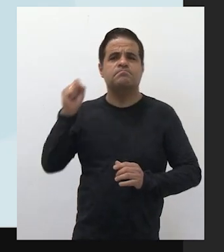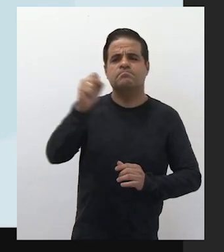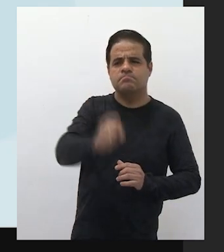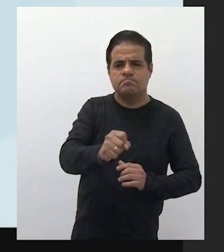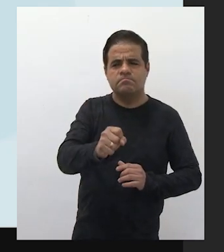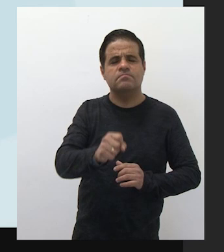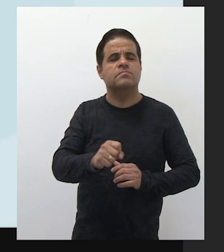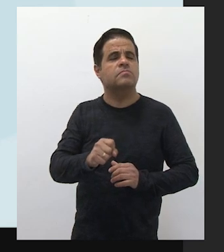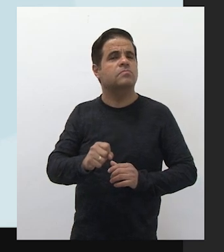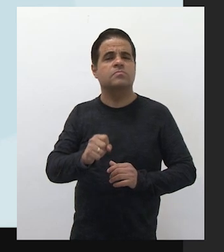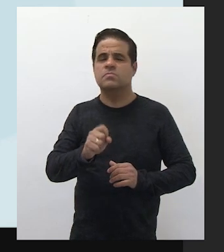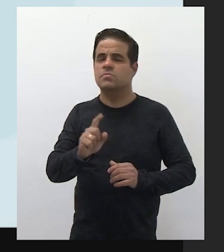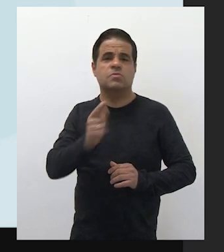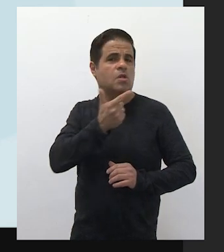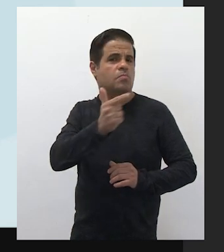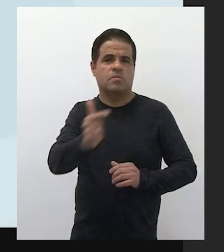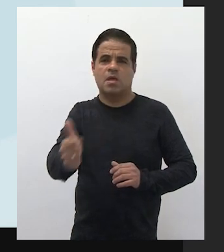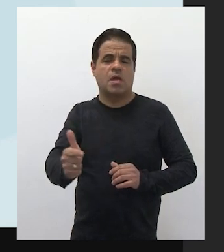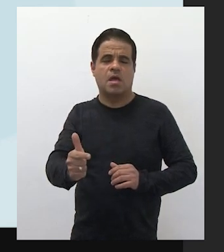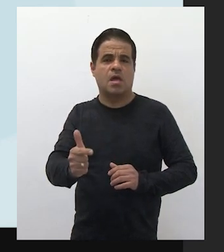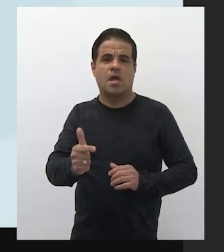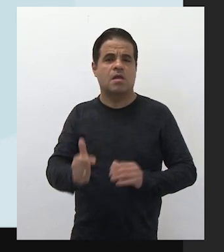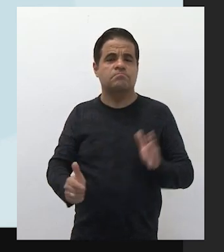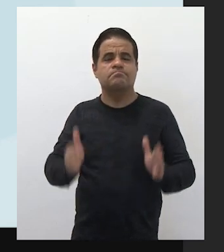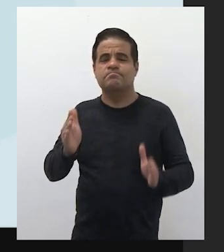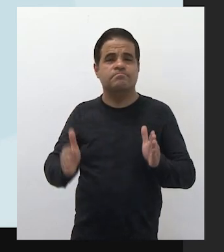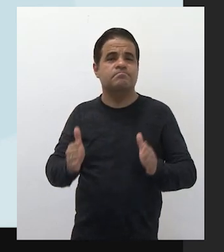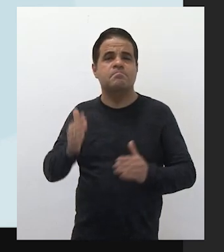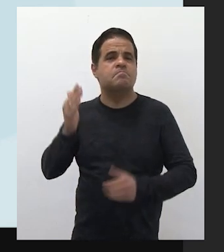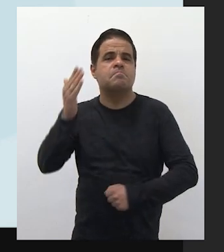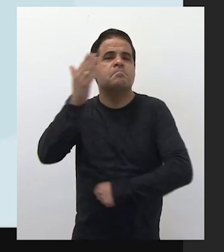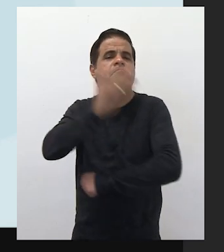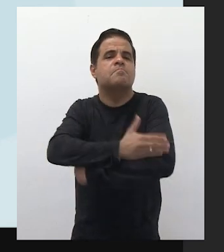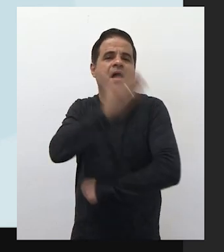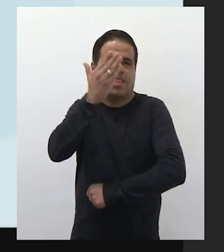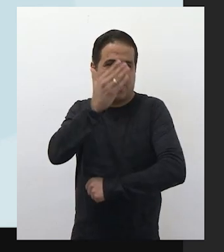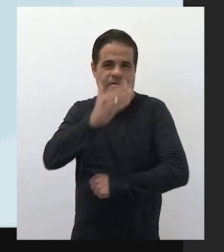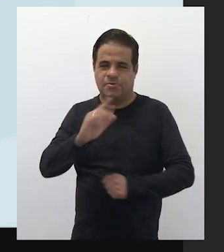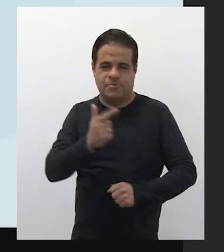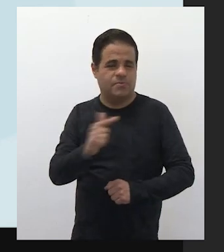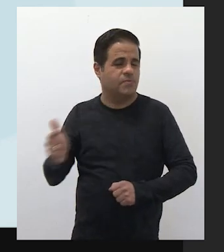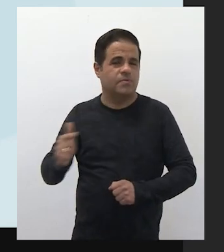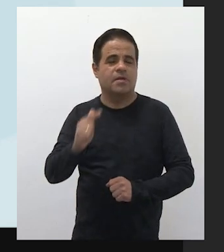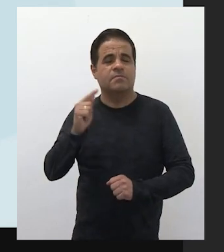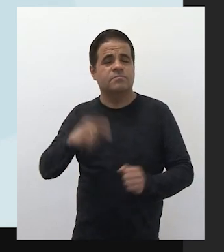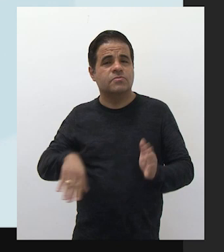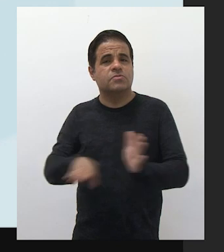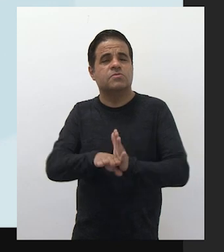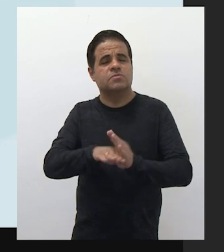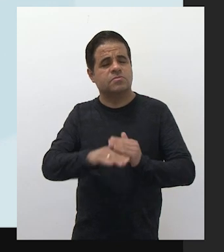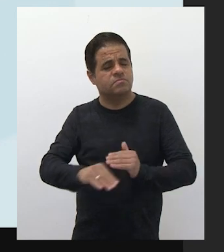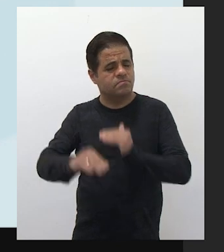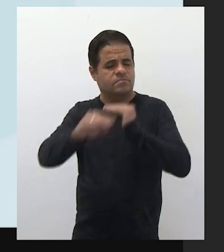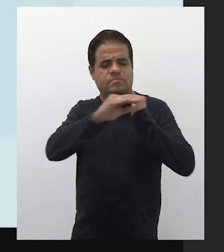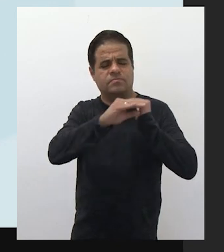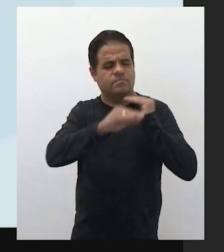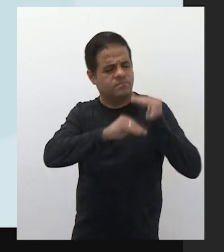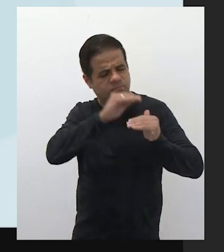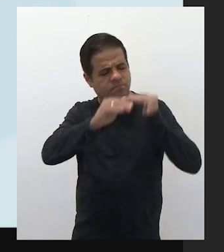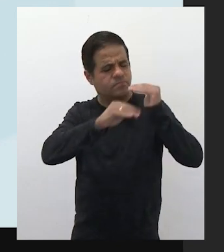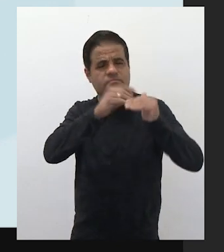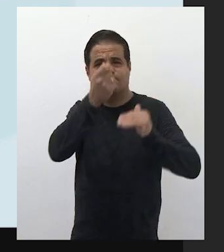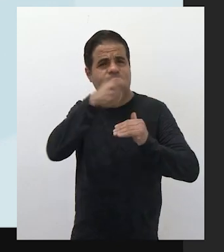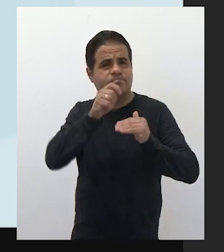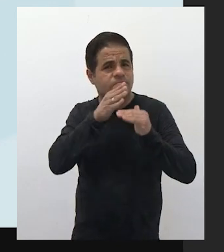taxativos. Não existe pedágio. Para chegar no patamar de desenvolvimento, não é necessário que a gente passe